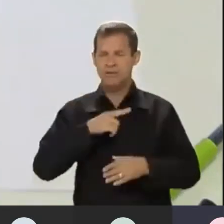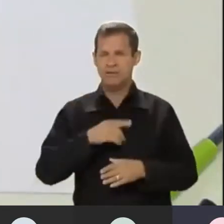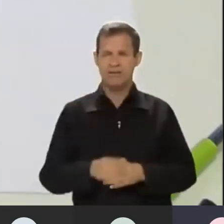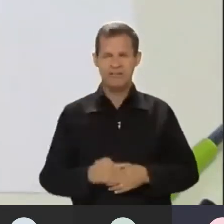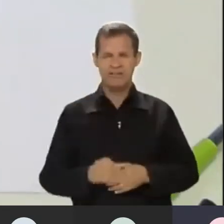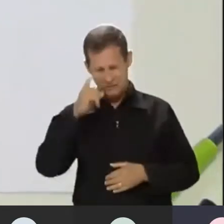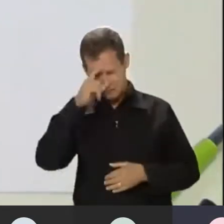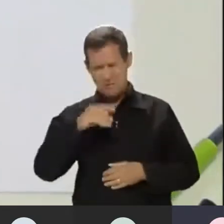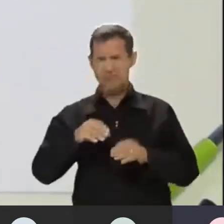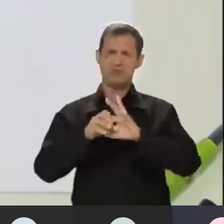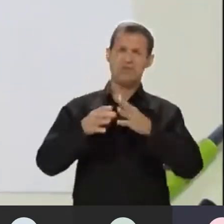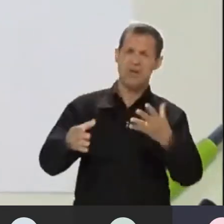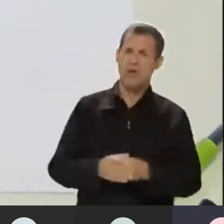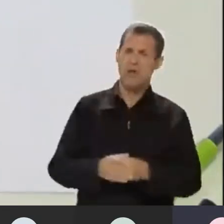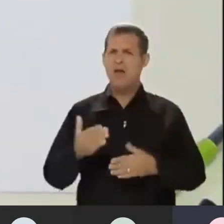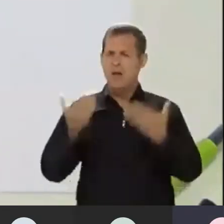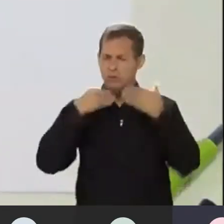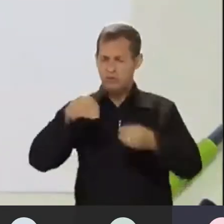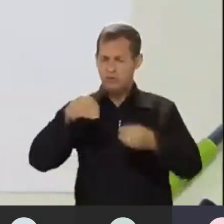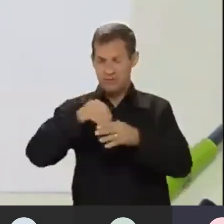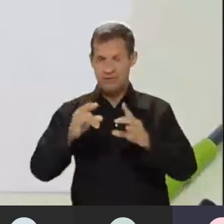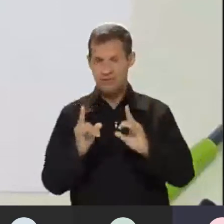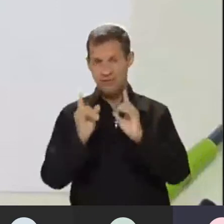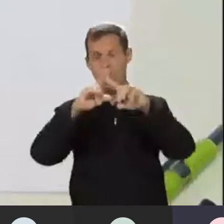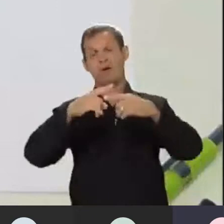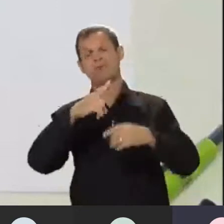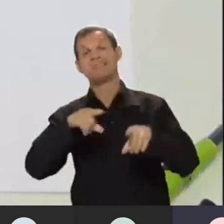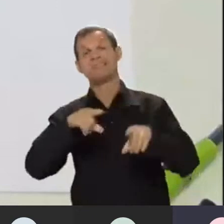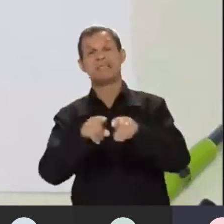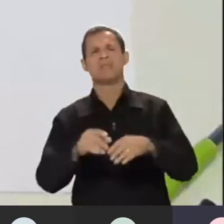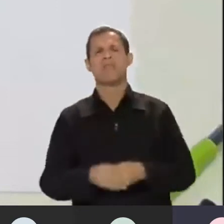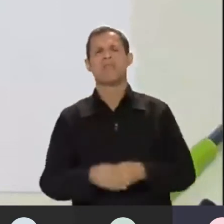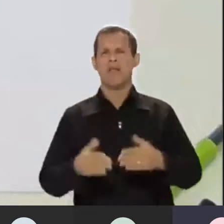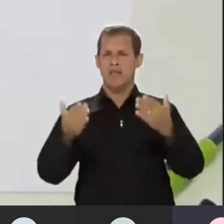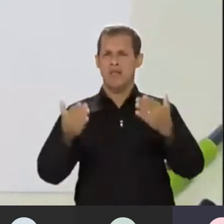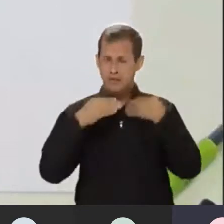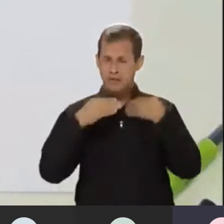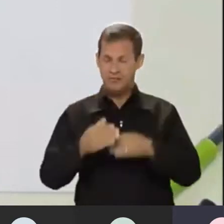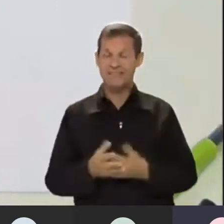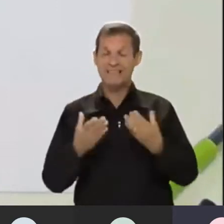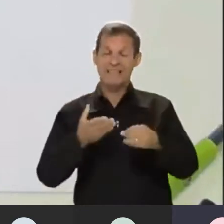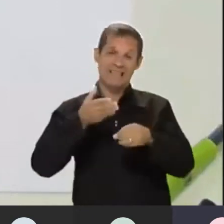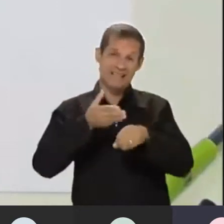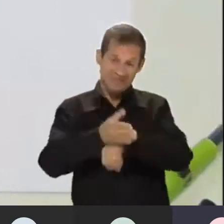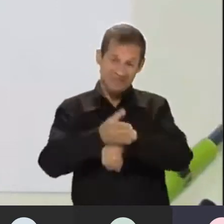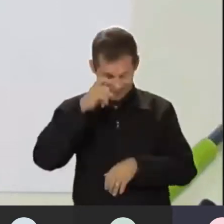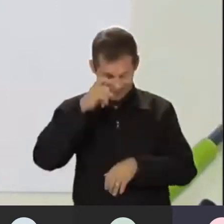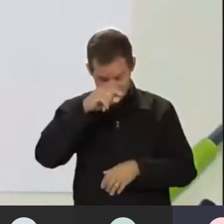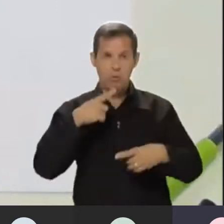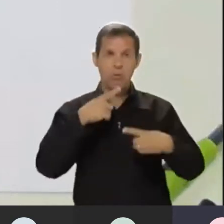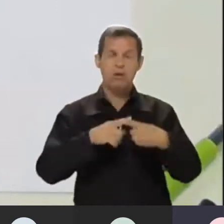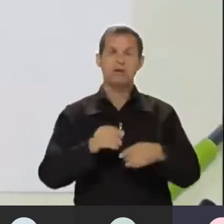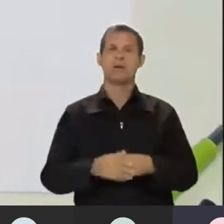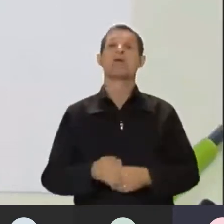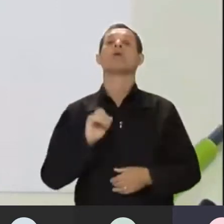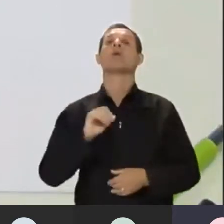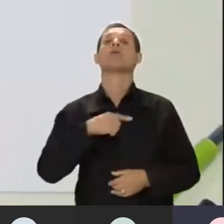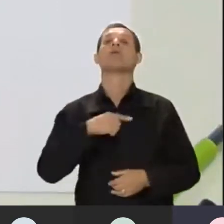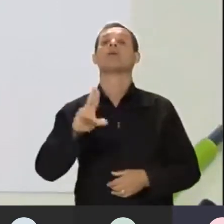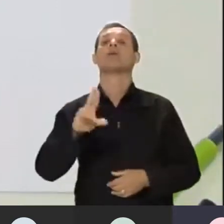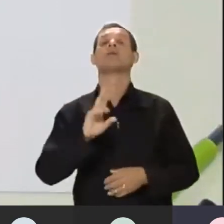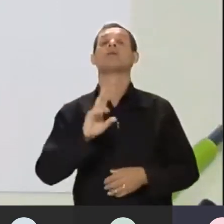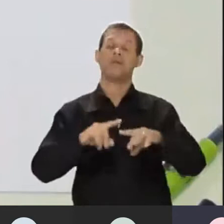na hora de sair. Deixa eu virar assim, fica mais fácil. Na hora de sair, tá? E se eu tiver também o calor tentando entrar, ele vai dificultar. Então, o